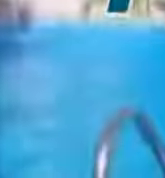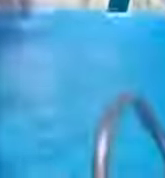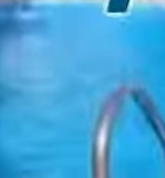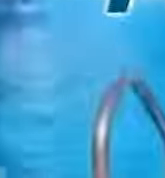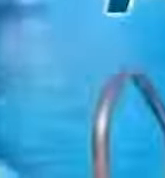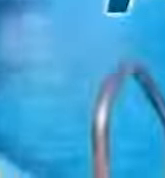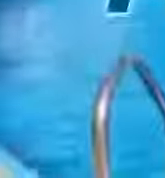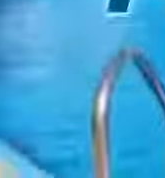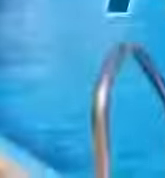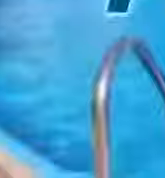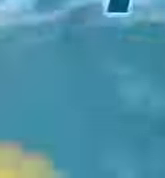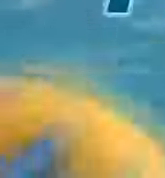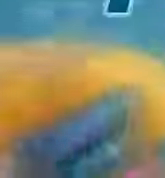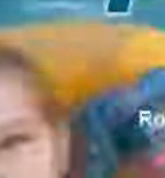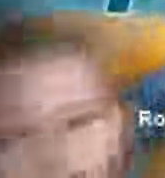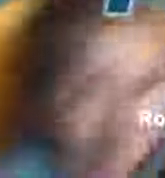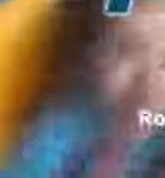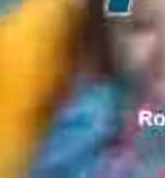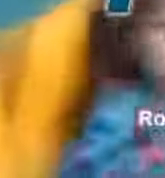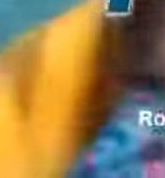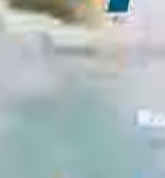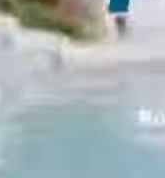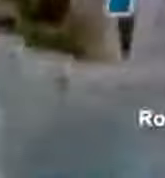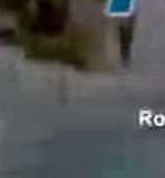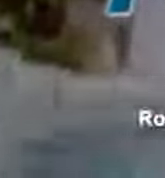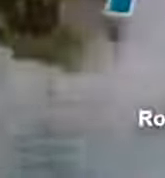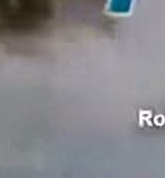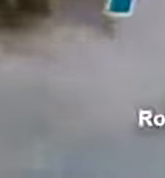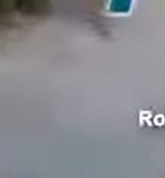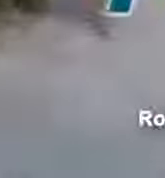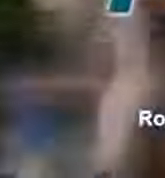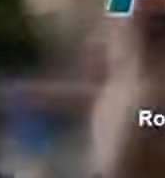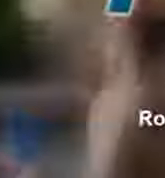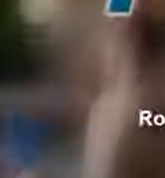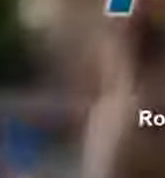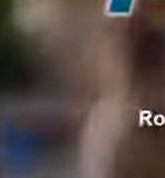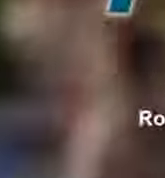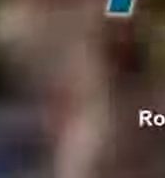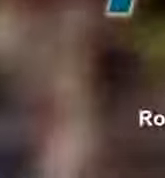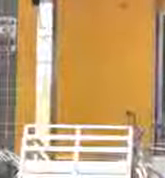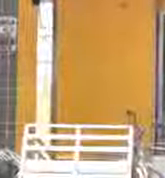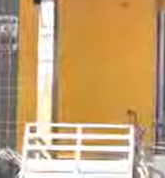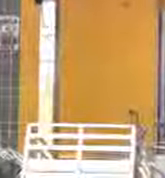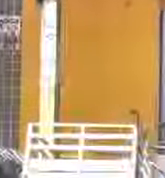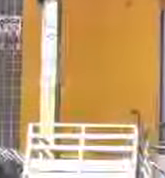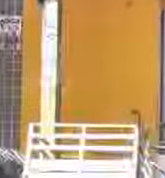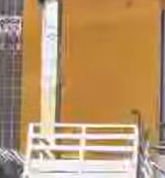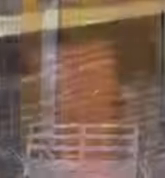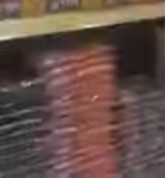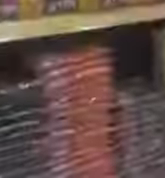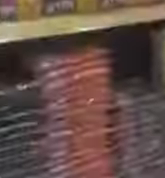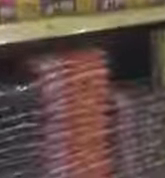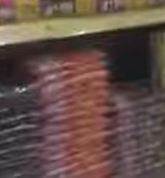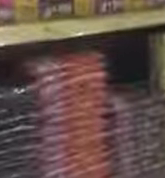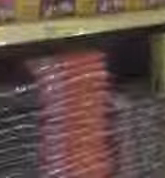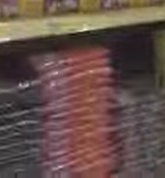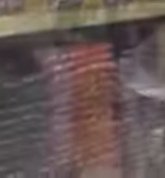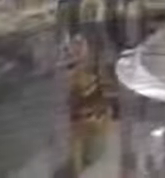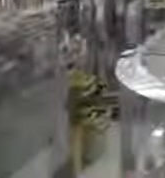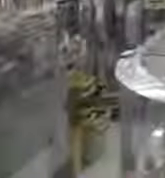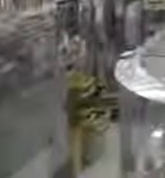Goiana Piscinas, rodovia PS 75, quilômetro 1, Goiânia, Pernambuco. A Bomboniere Doce Sonho tem